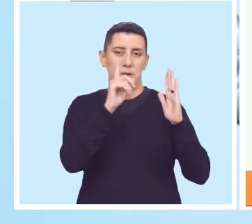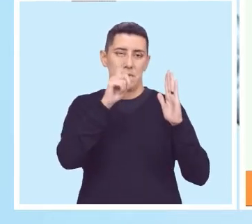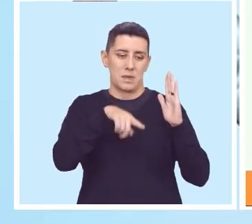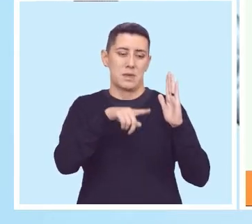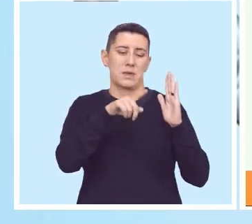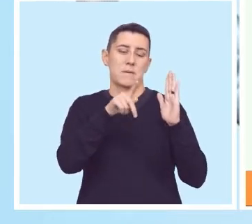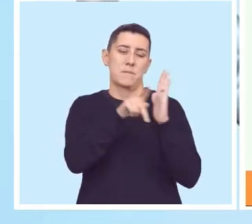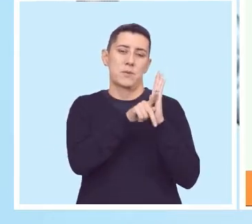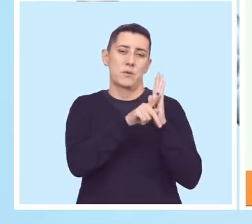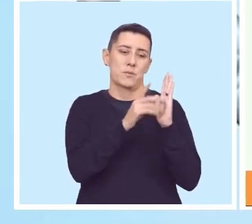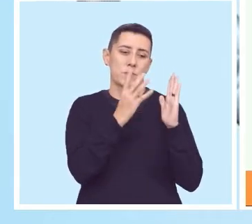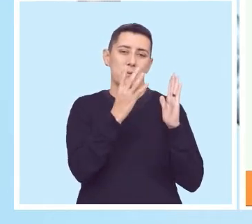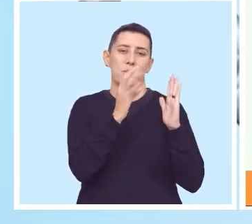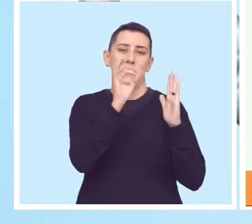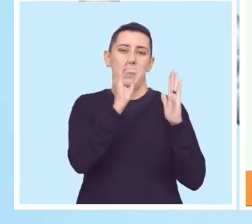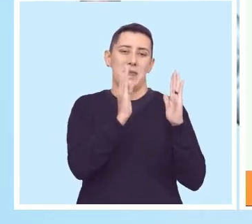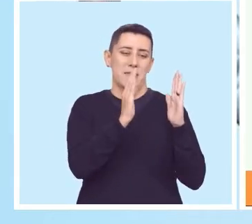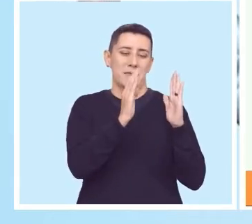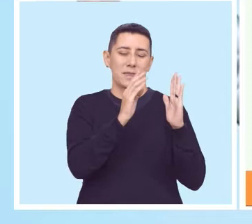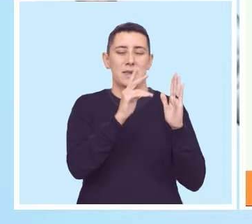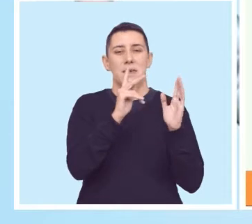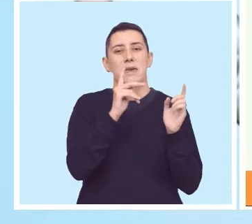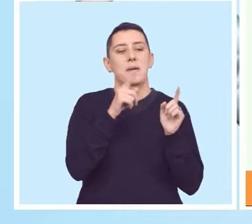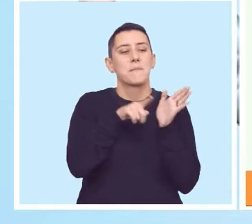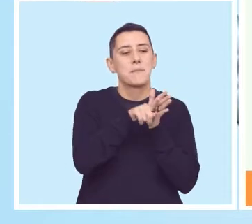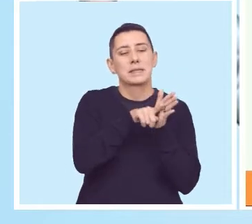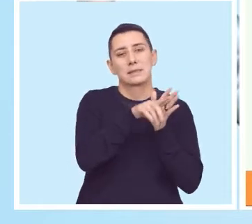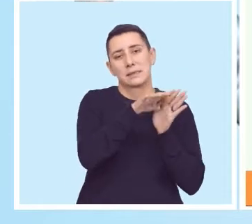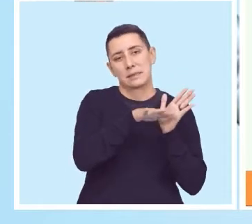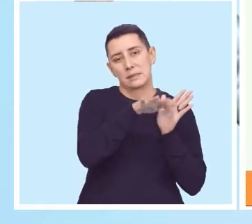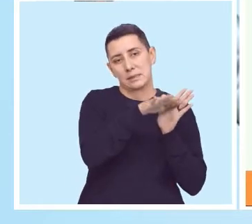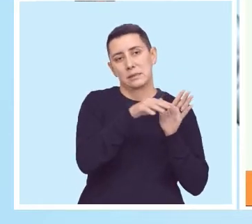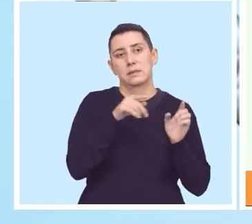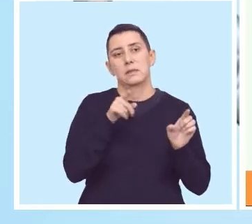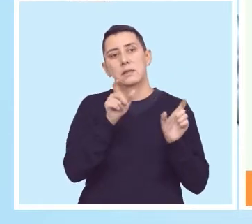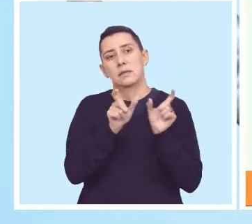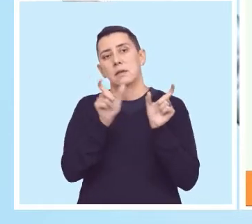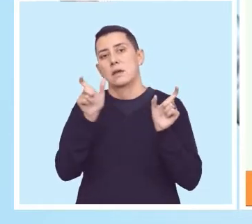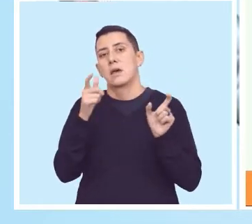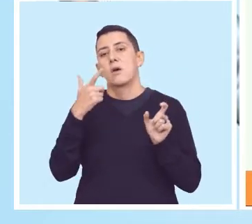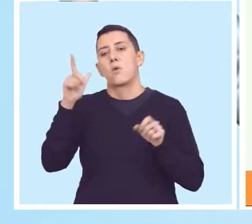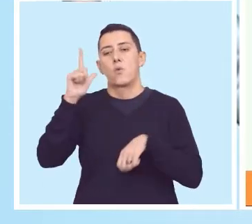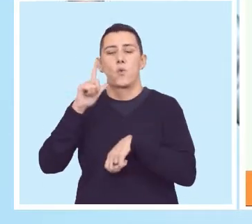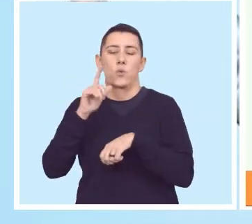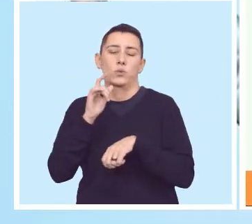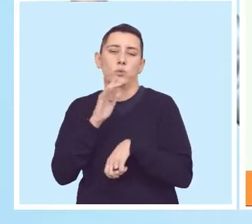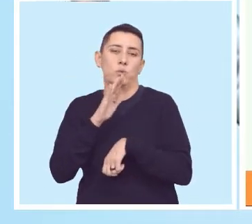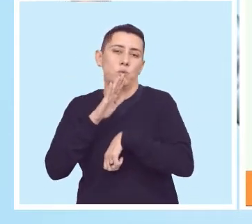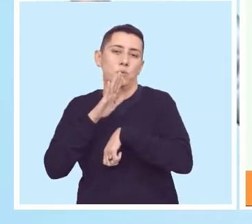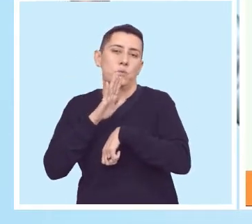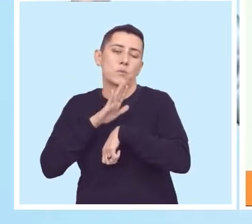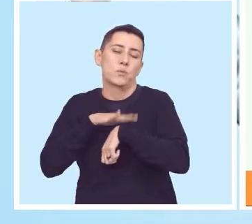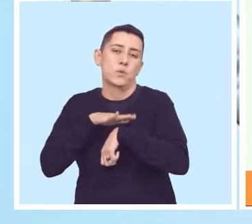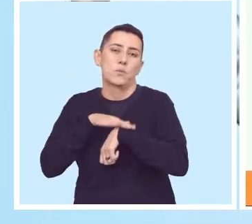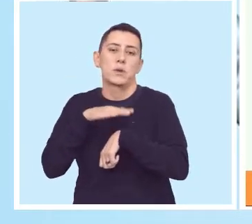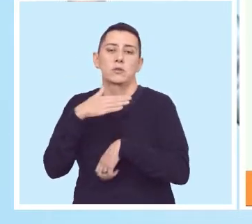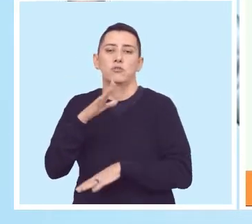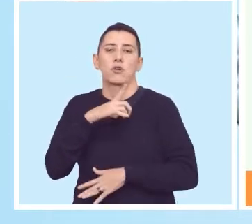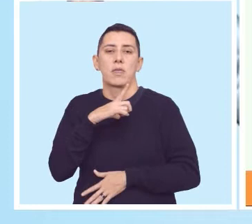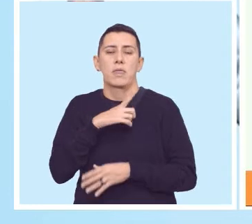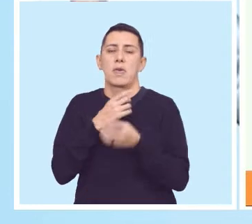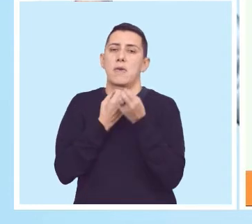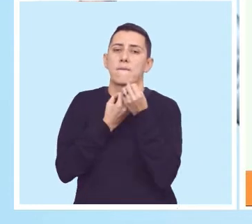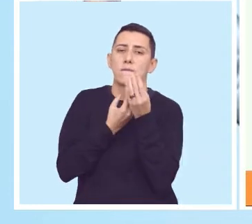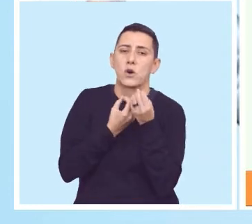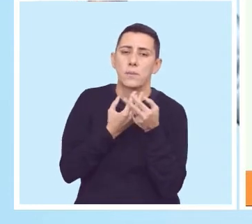tela ali era a tela de upload, de submissão de imagens, mas aqui já é um outro momento em que eu já tenho informações lá dentro, já